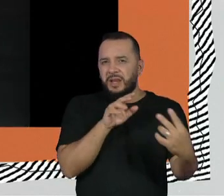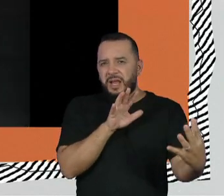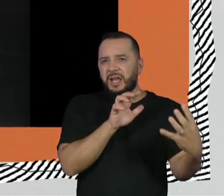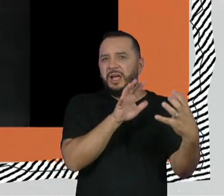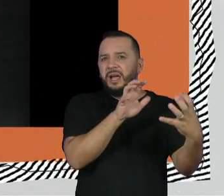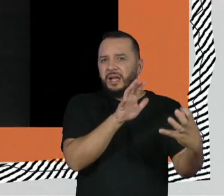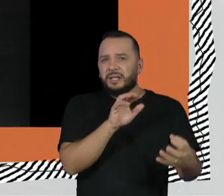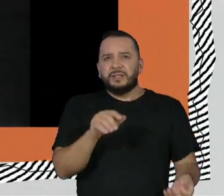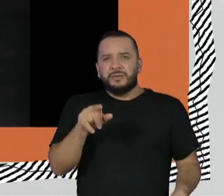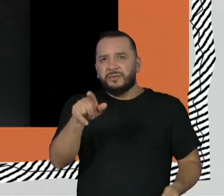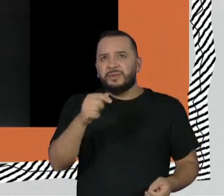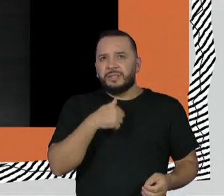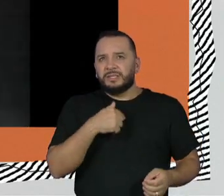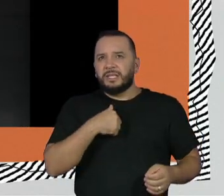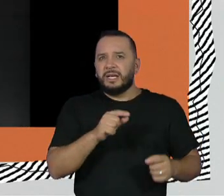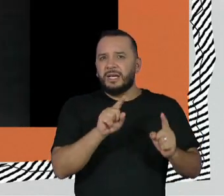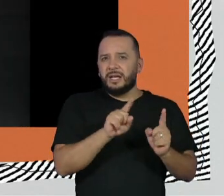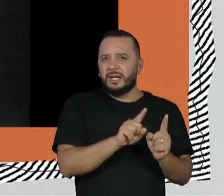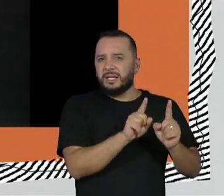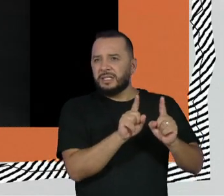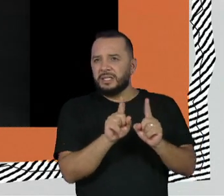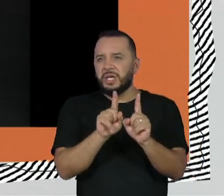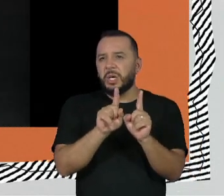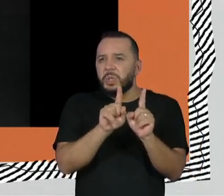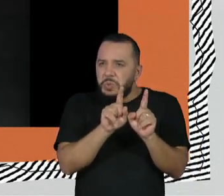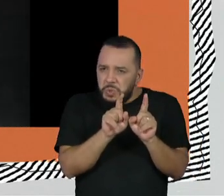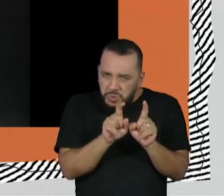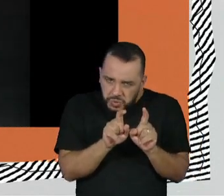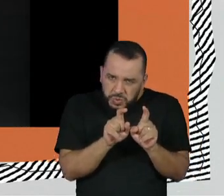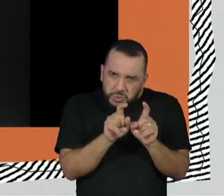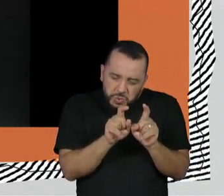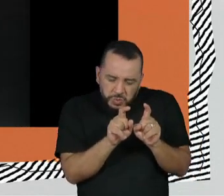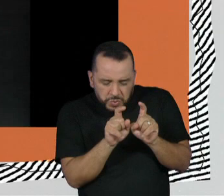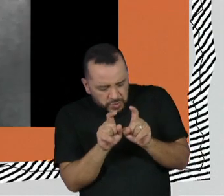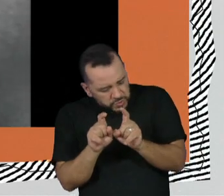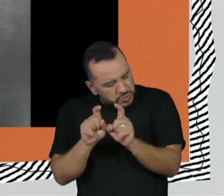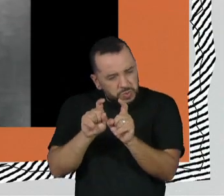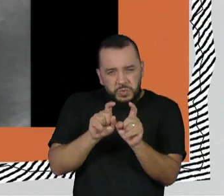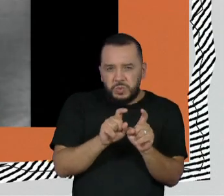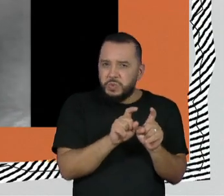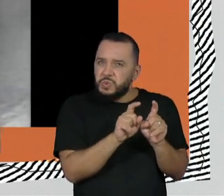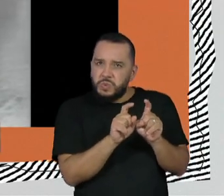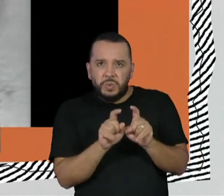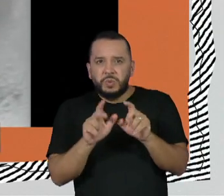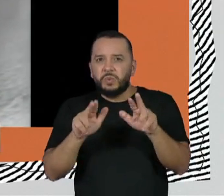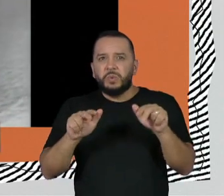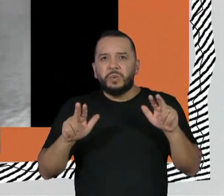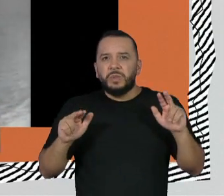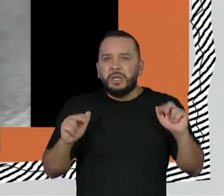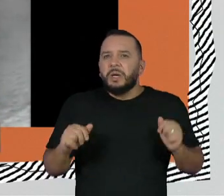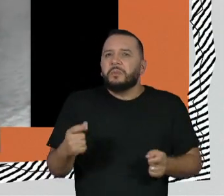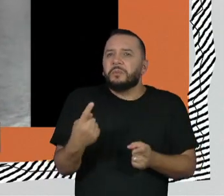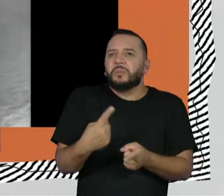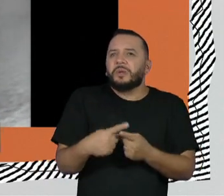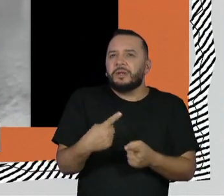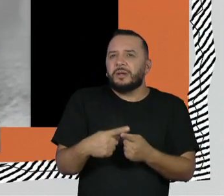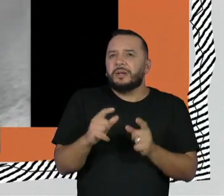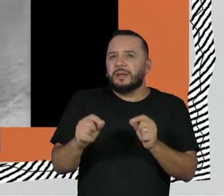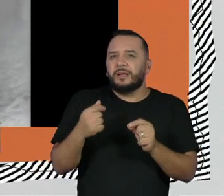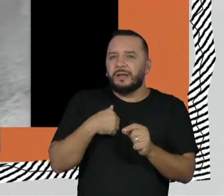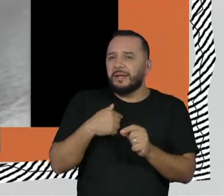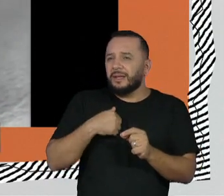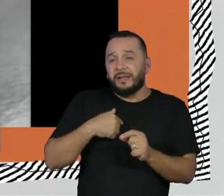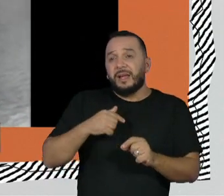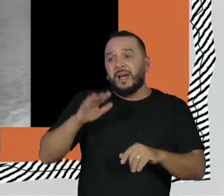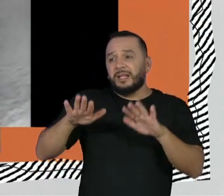nunca ande de cabeça baixa bem danado, pois nem tudo que cai do